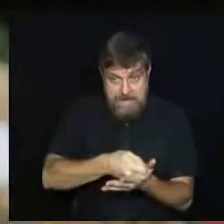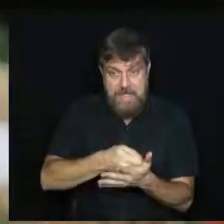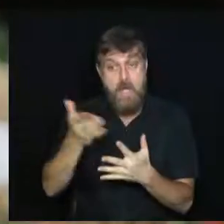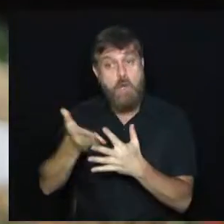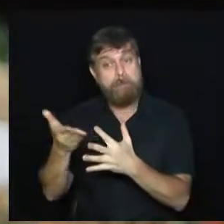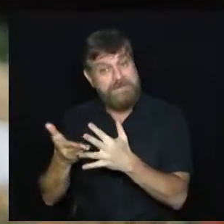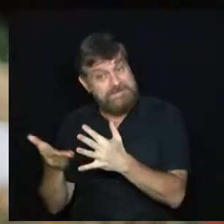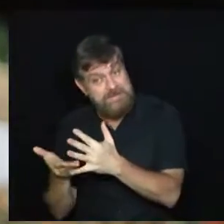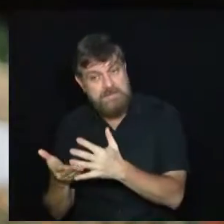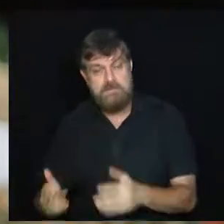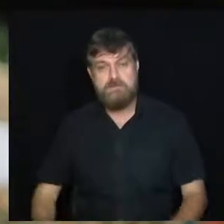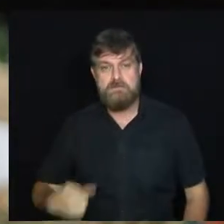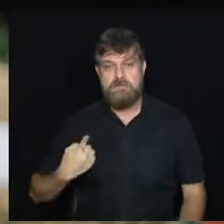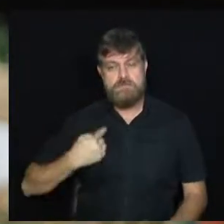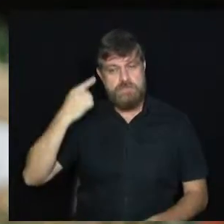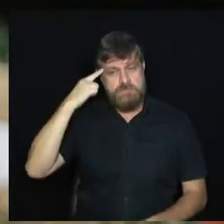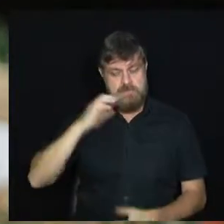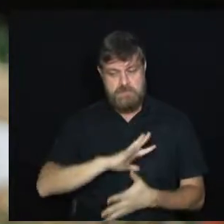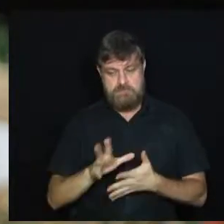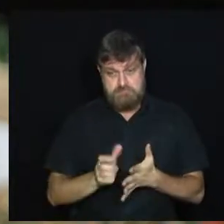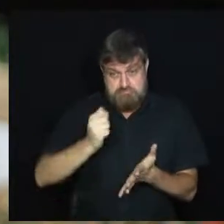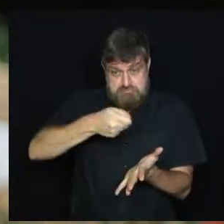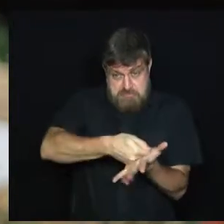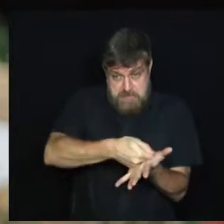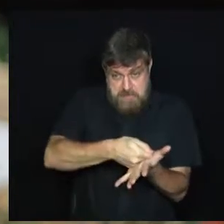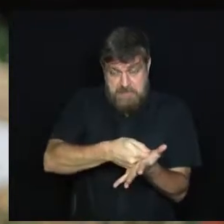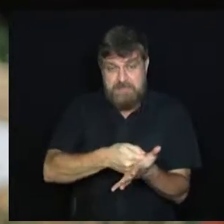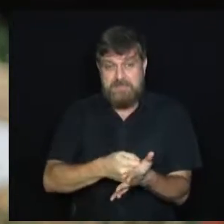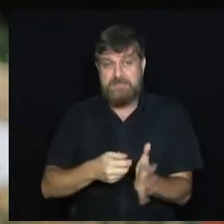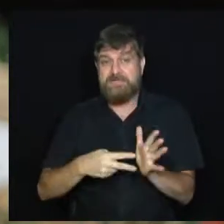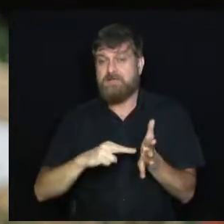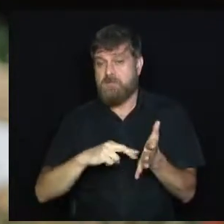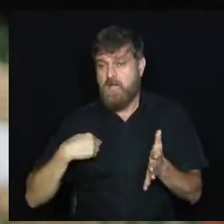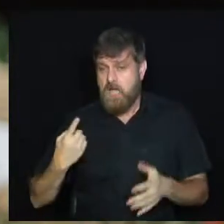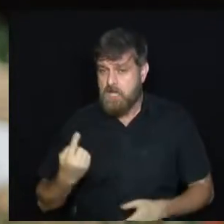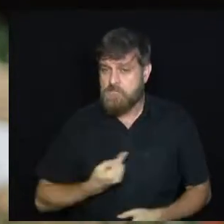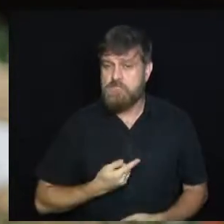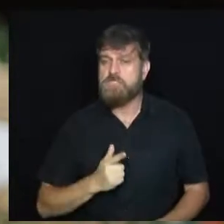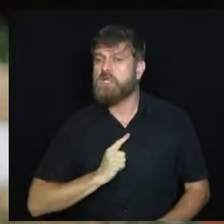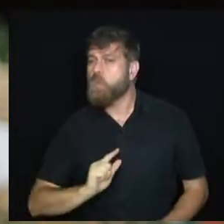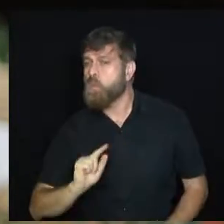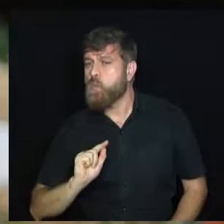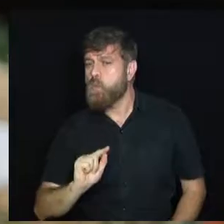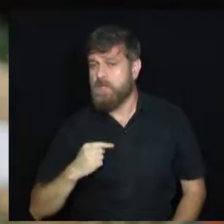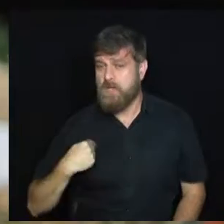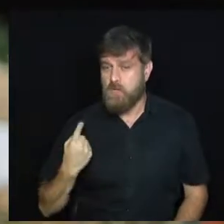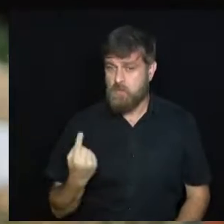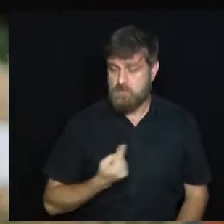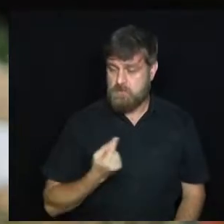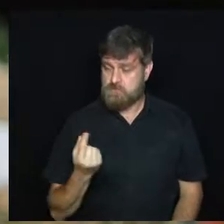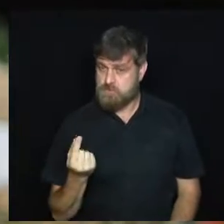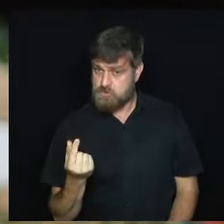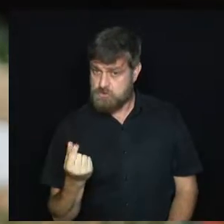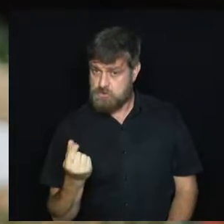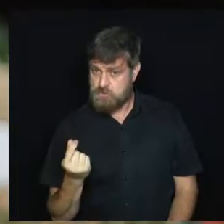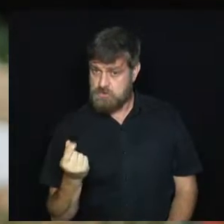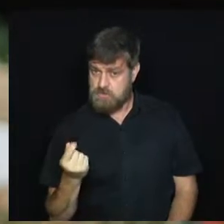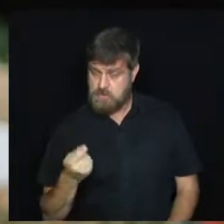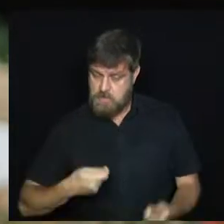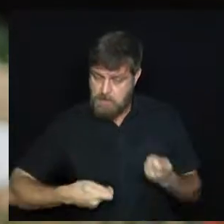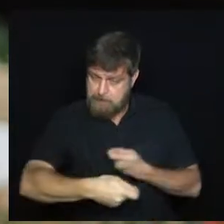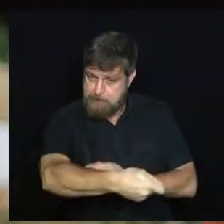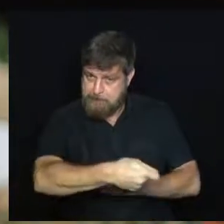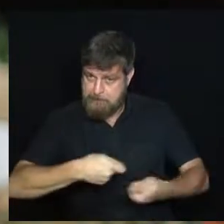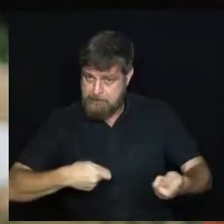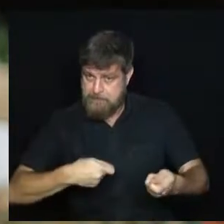Quando a gente fala em pagamento à vista, significa que a gente está deixando o nosso dinheiro e